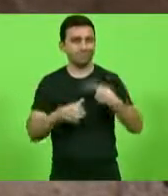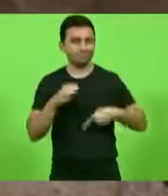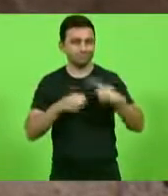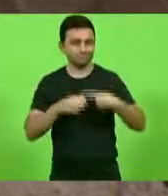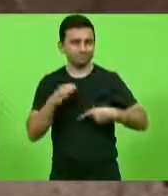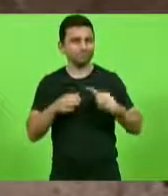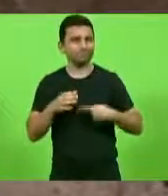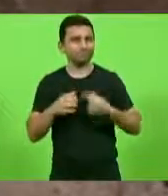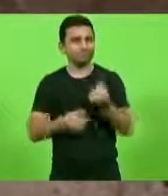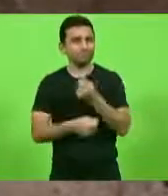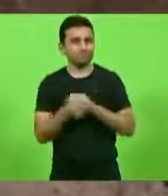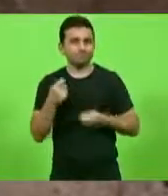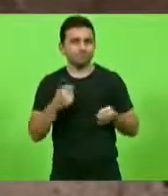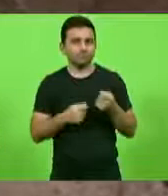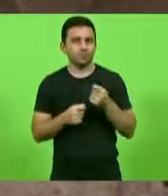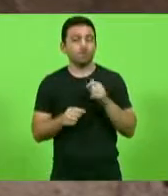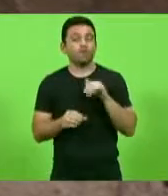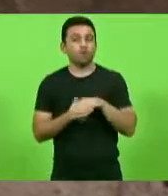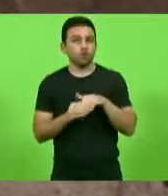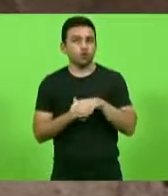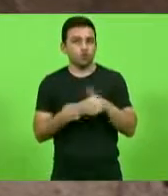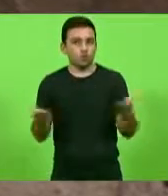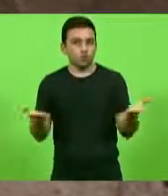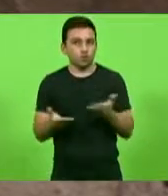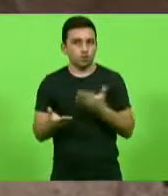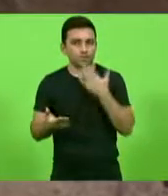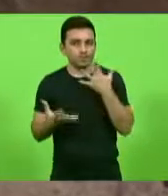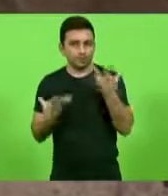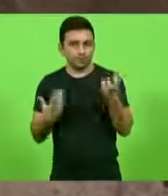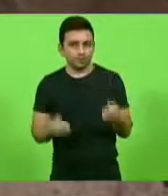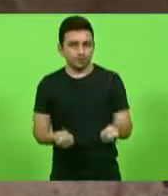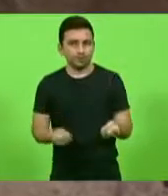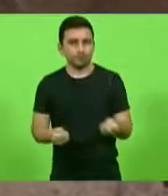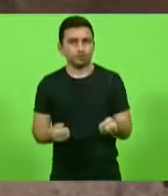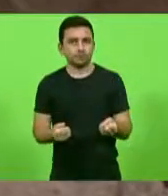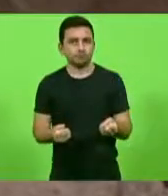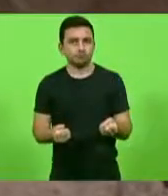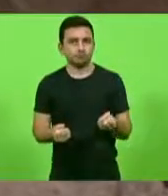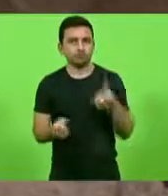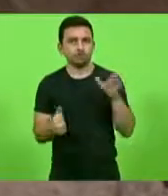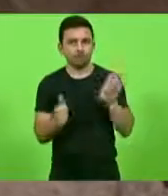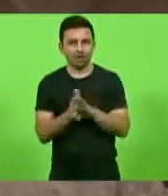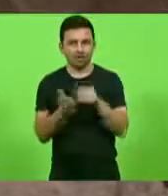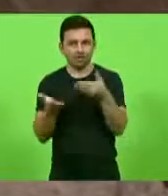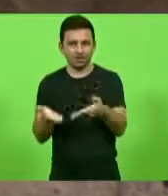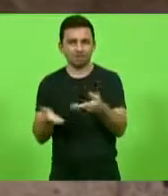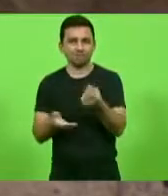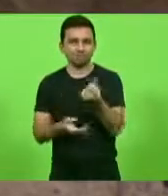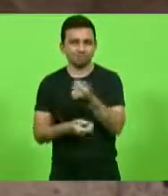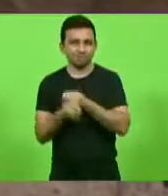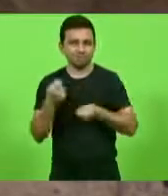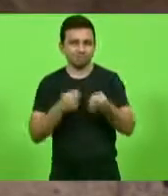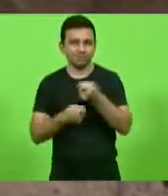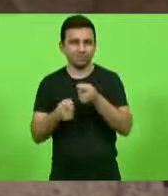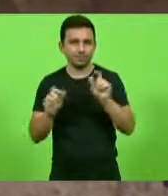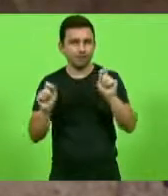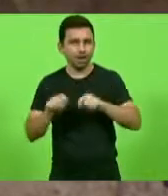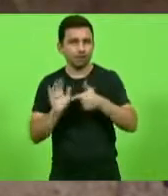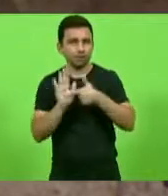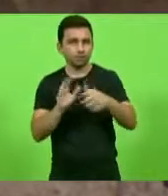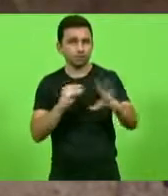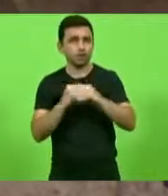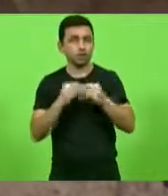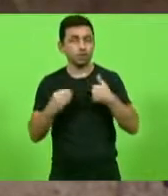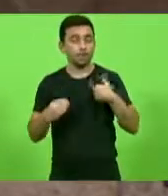que nós votando hoje a admissibilidade, chegando na Finanças, é quando a gente pode apresentar as emendas, já tem uma emenda